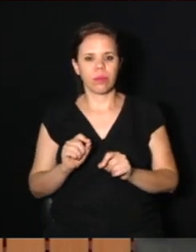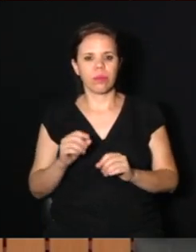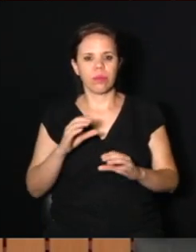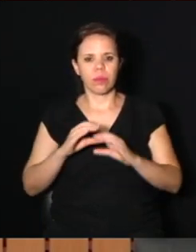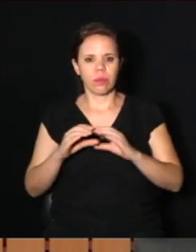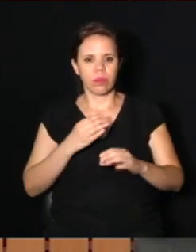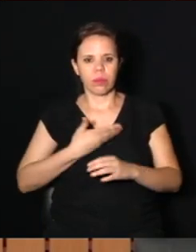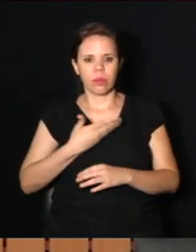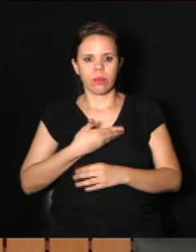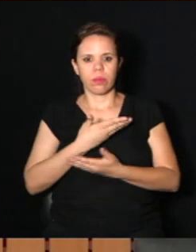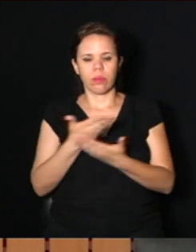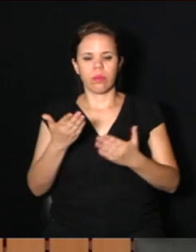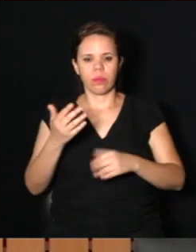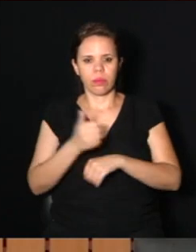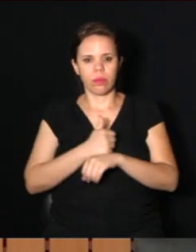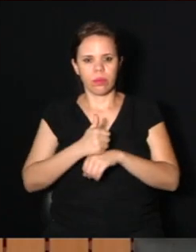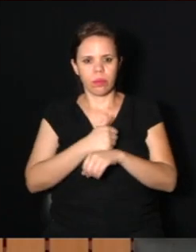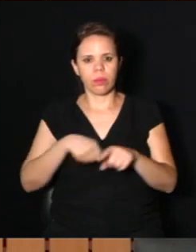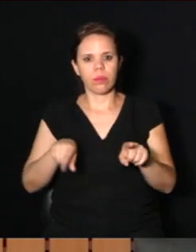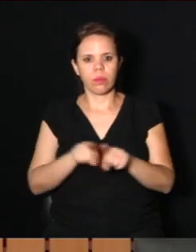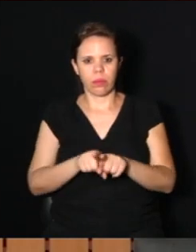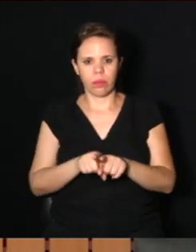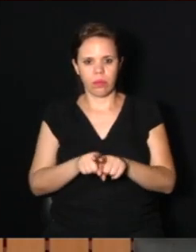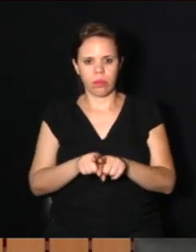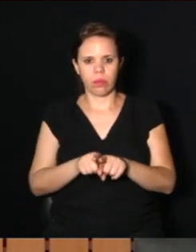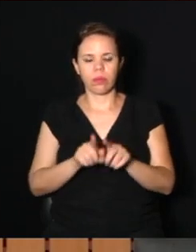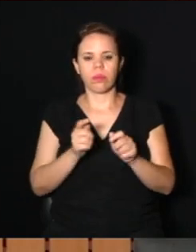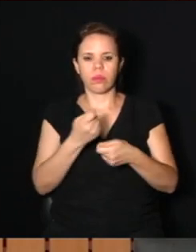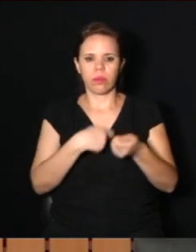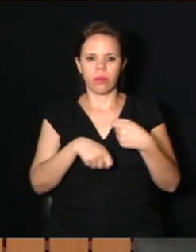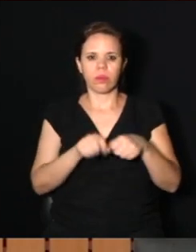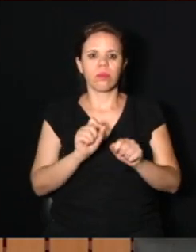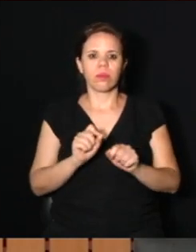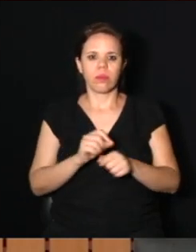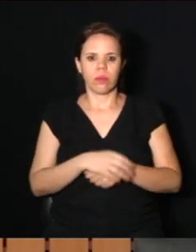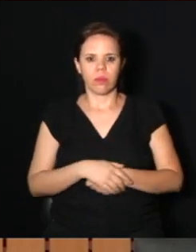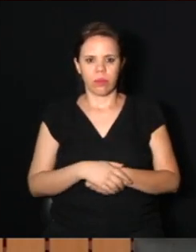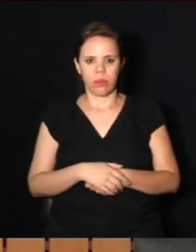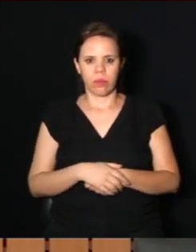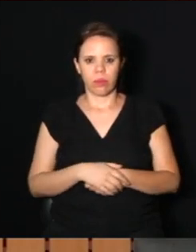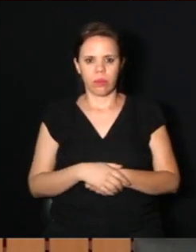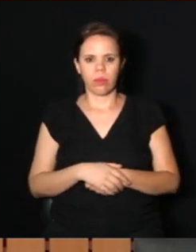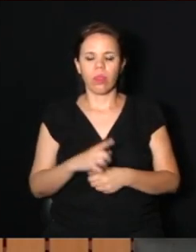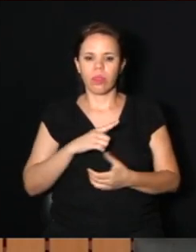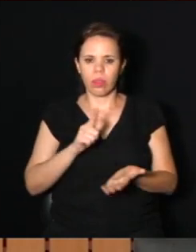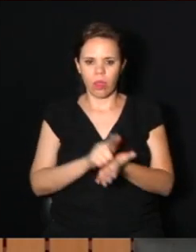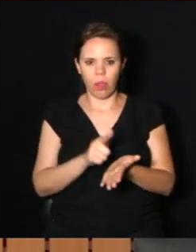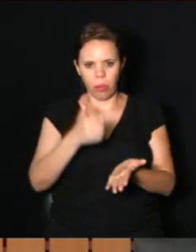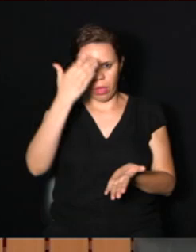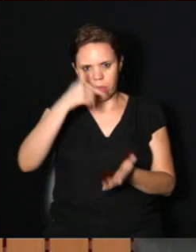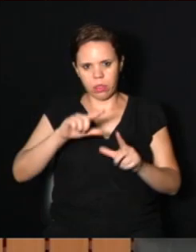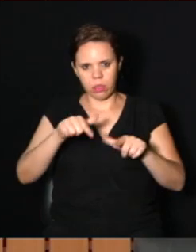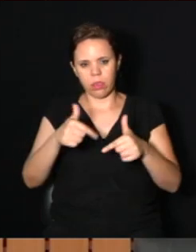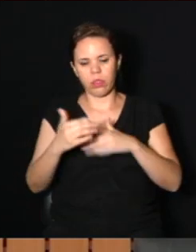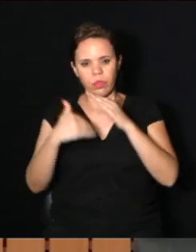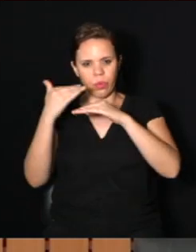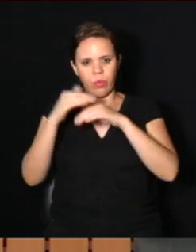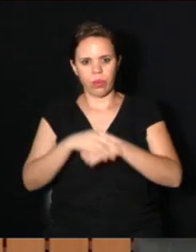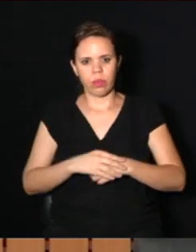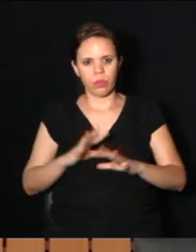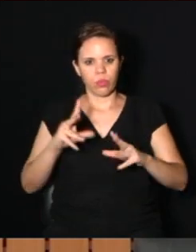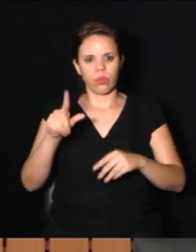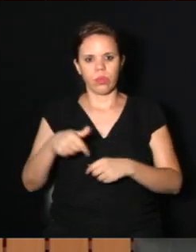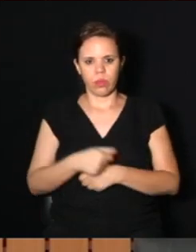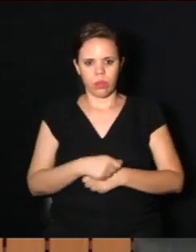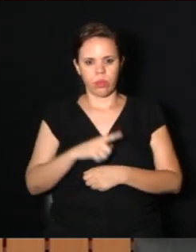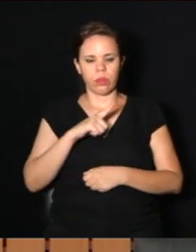seus colegas de profissão e também com a sua gestão, no sentido de dar encaminhamento às ações que eles desenvolvem, e tudo isso